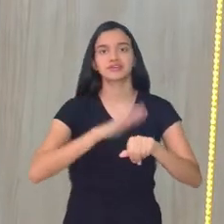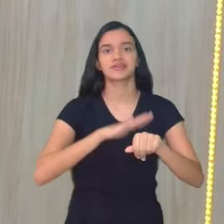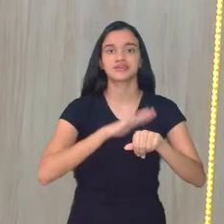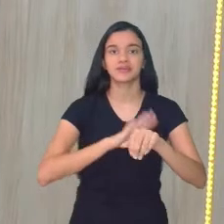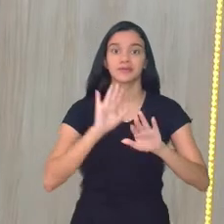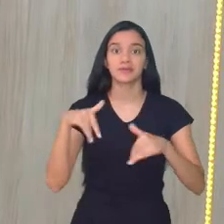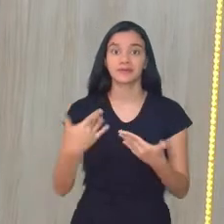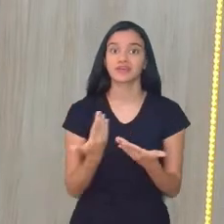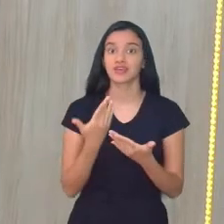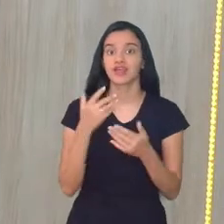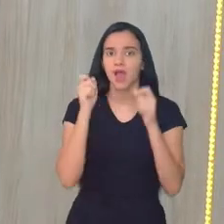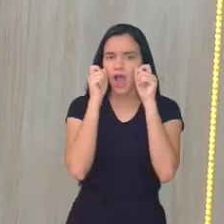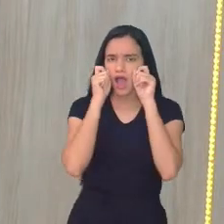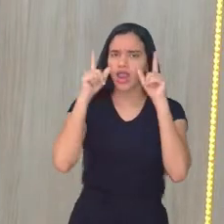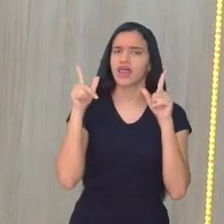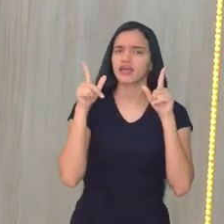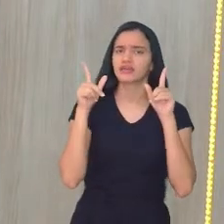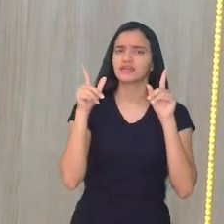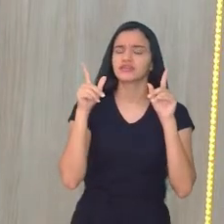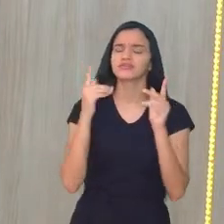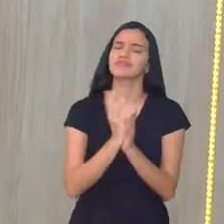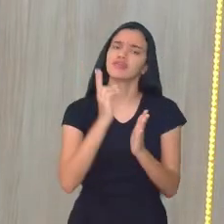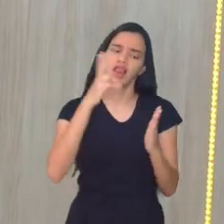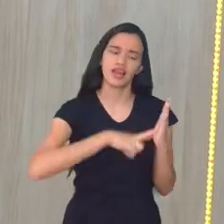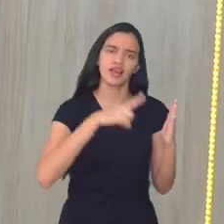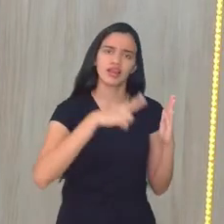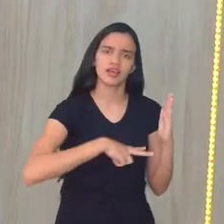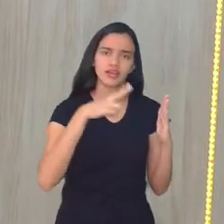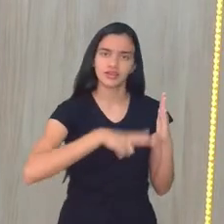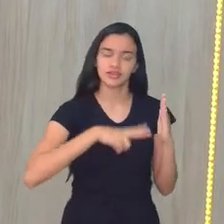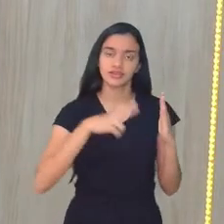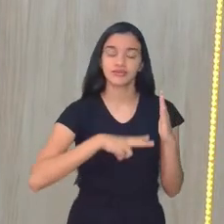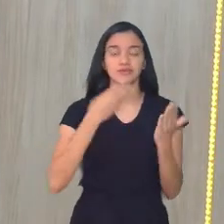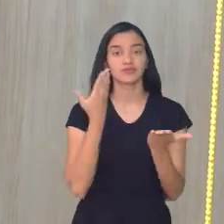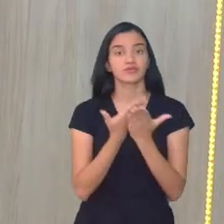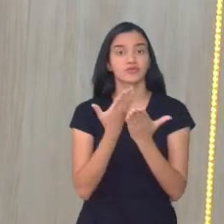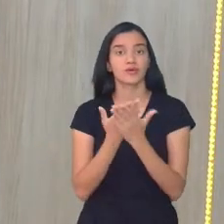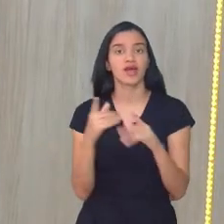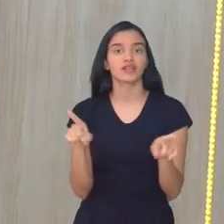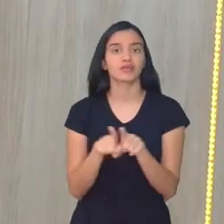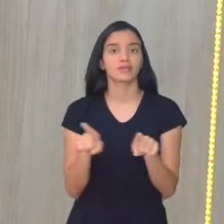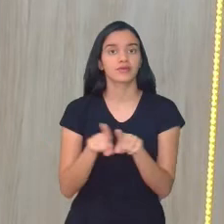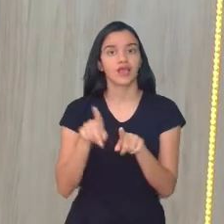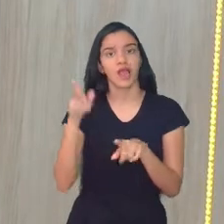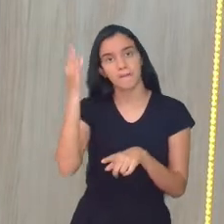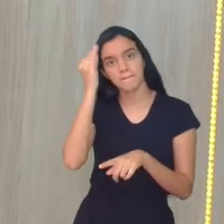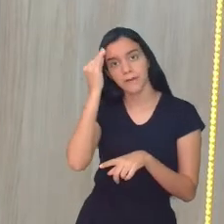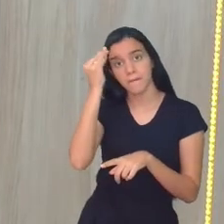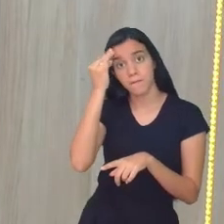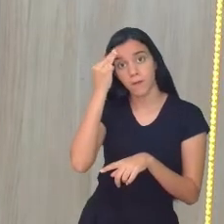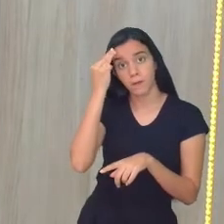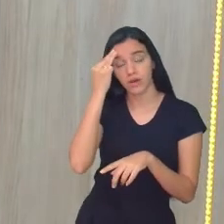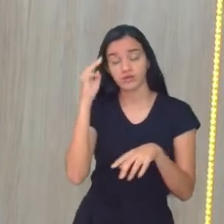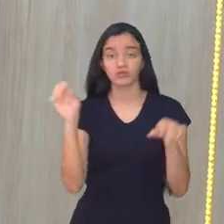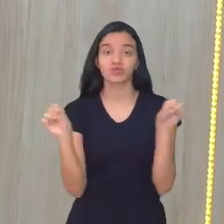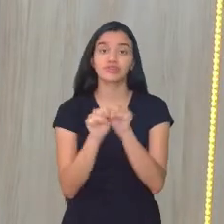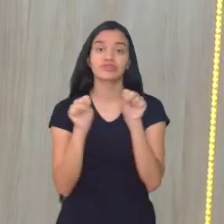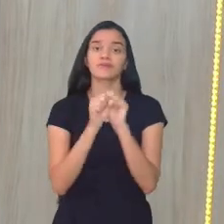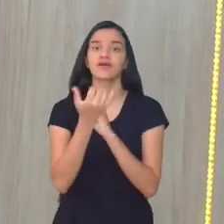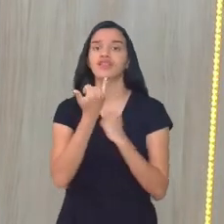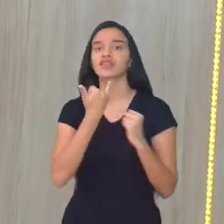que eu já dei um alerta de bastante leitura e vamos trabalhar também com a memória. Tudo a ver com o sistema